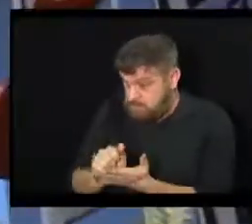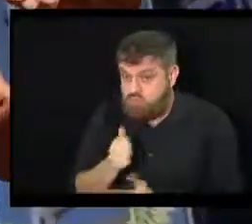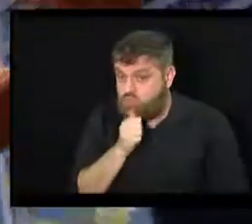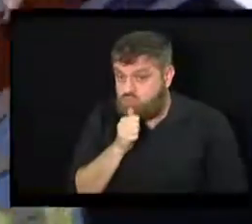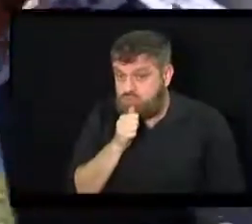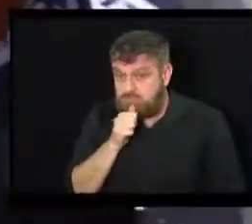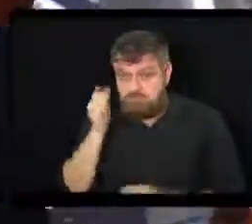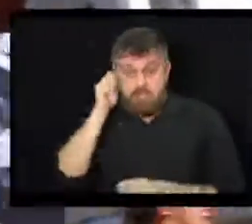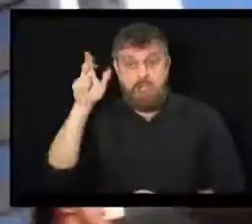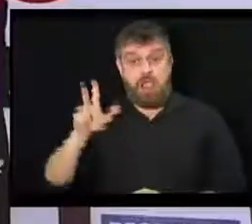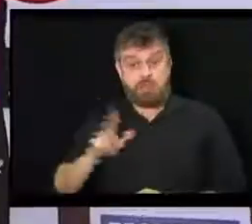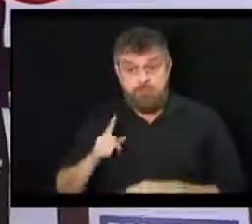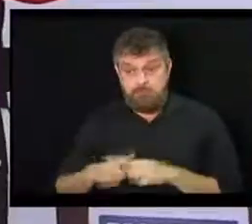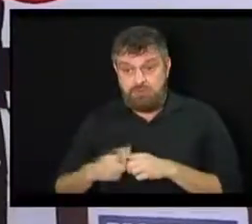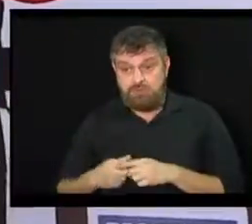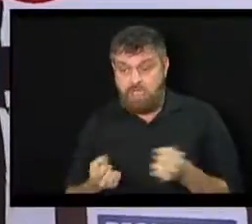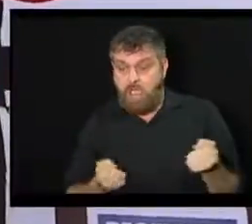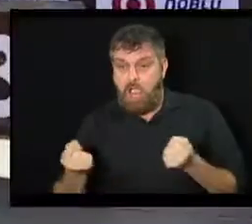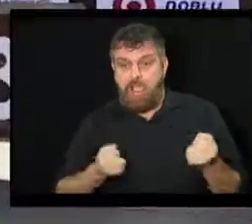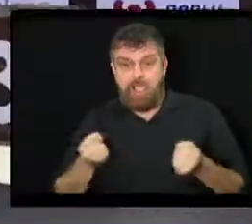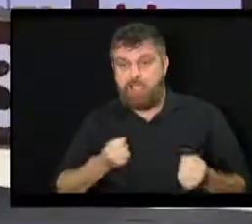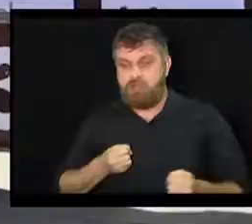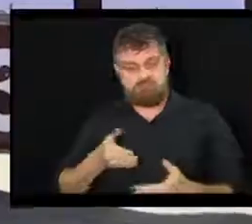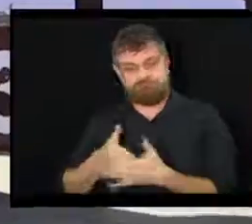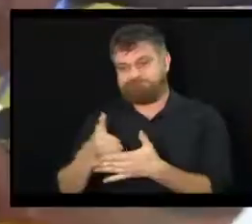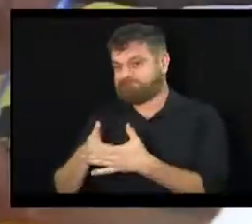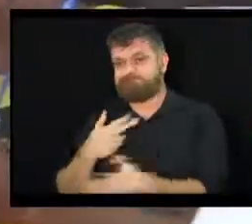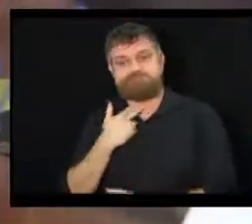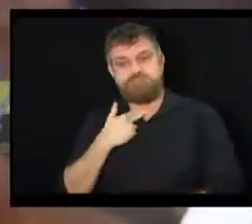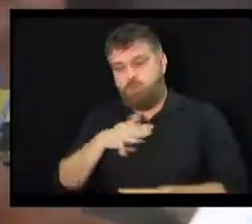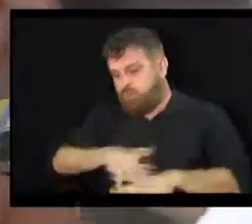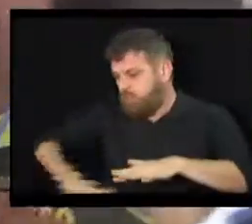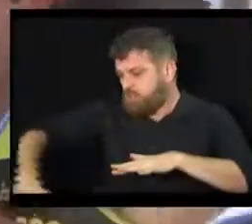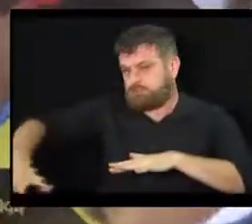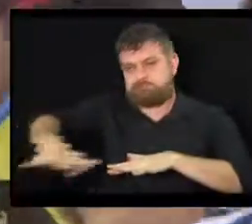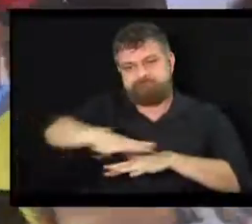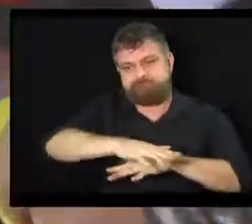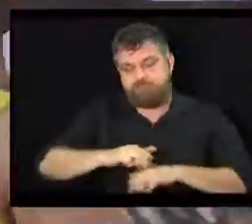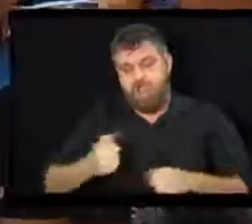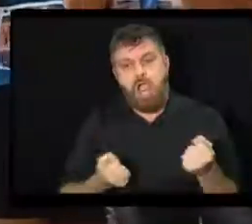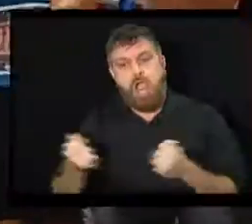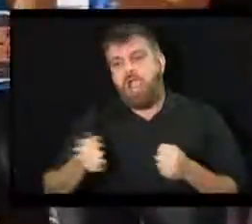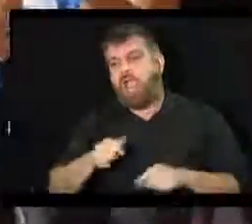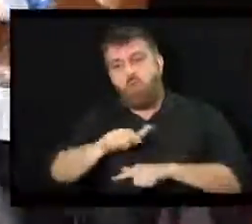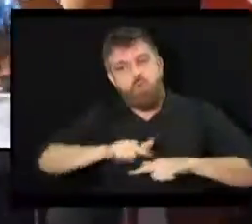fique atento, pois toda essa região vai estar com o trânsito interrompido.